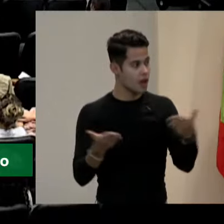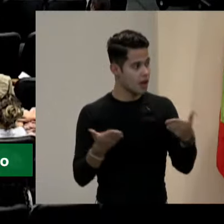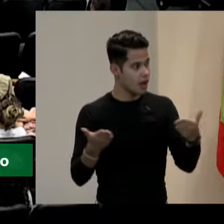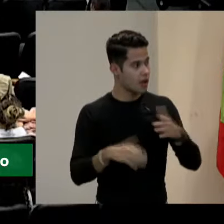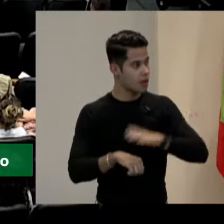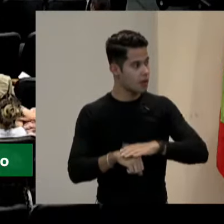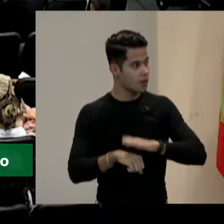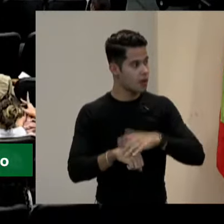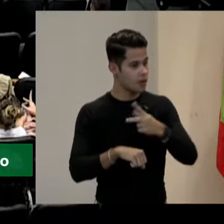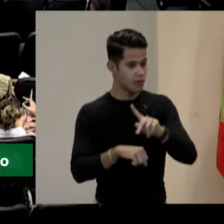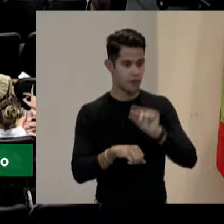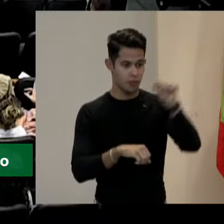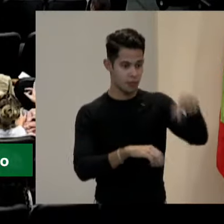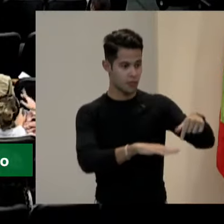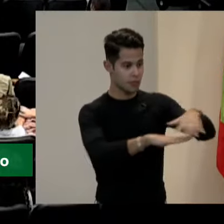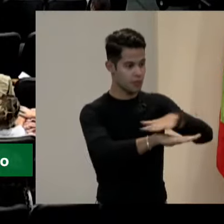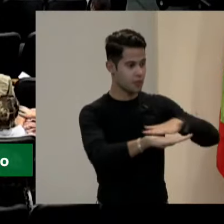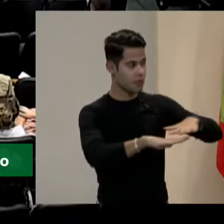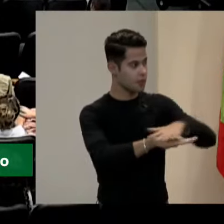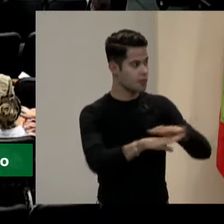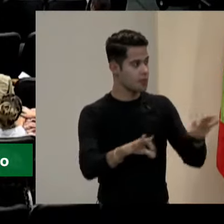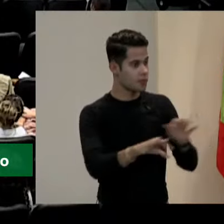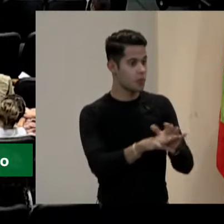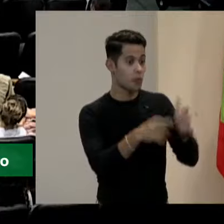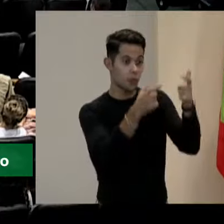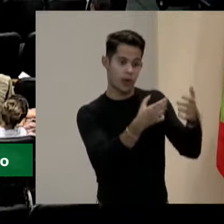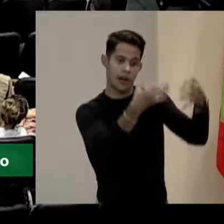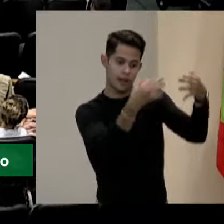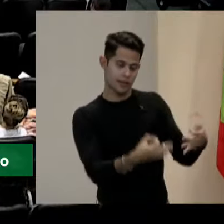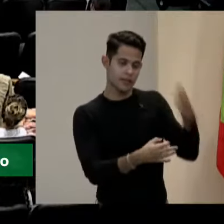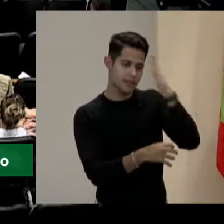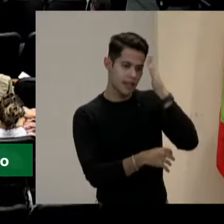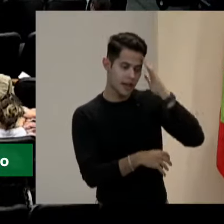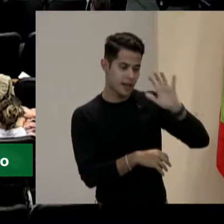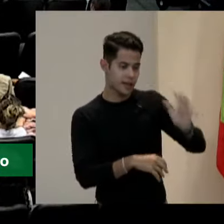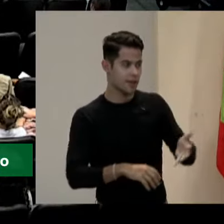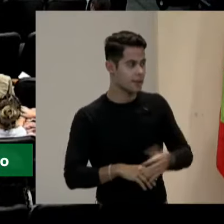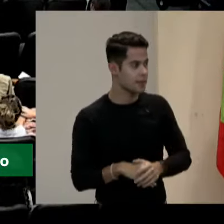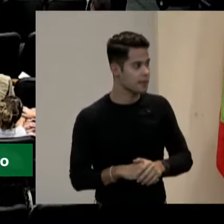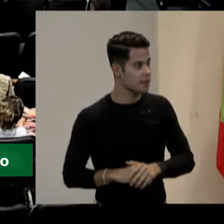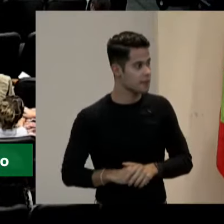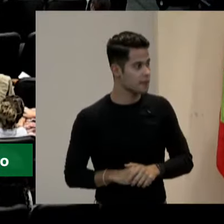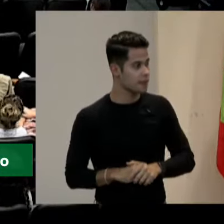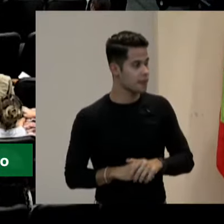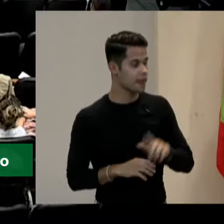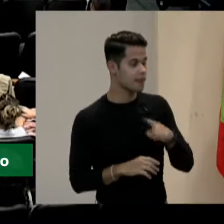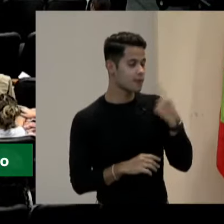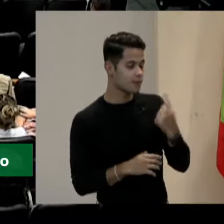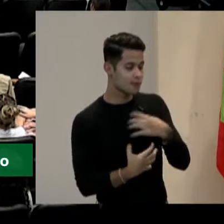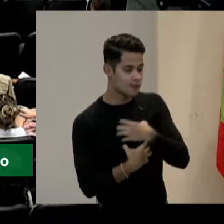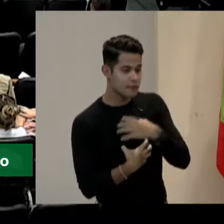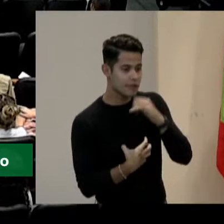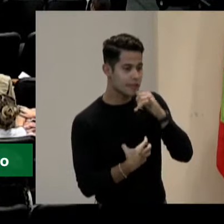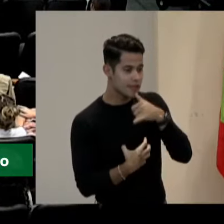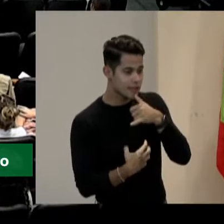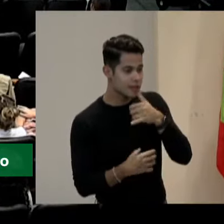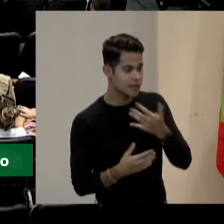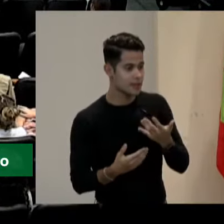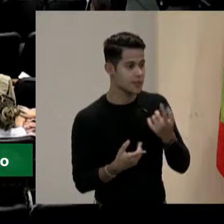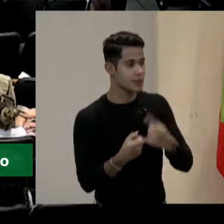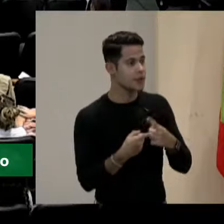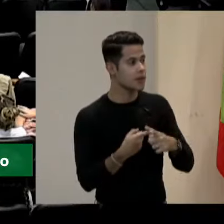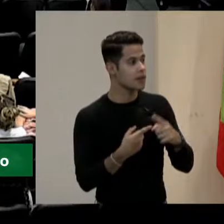trabalhar mesmo e plantar. E nós já sabemos o lugar certo. Aí fomos dormir. Triste, porque é assim que nós,